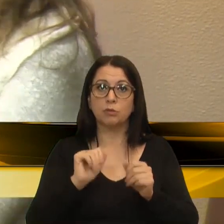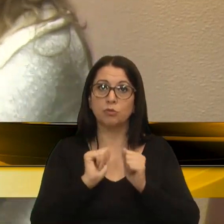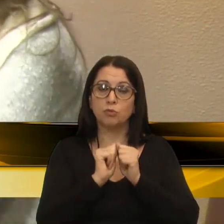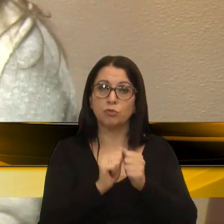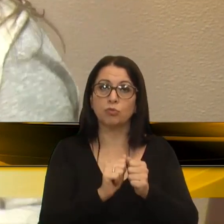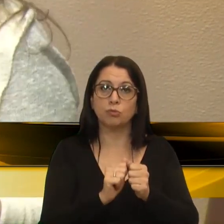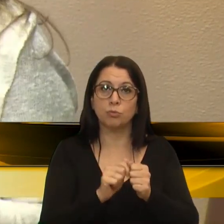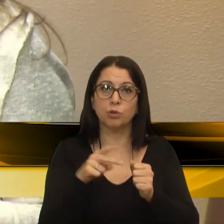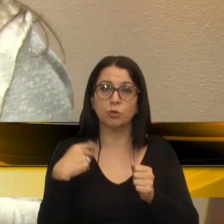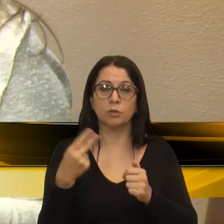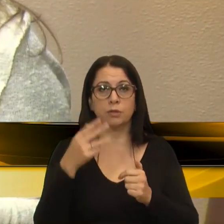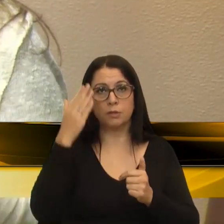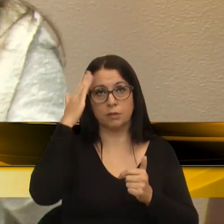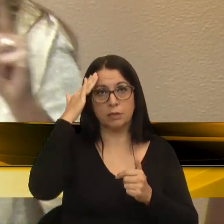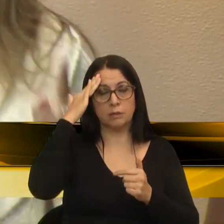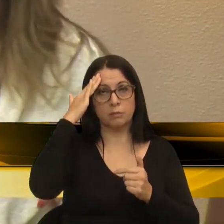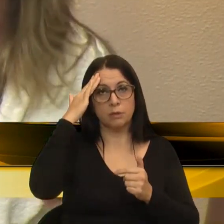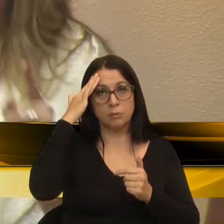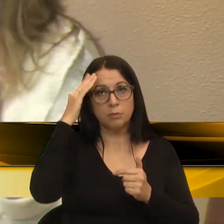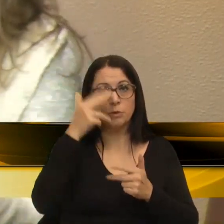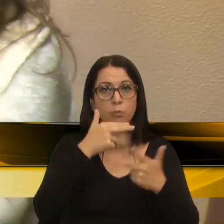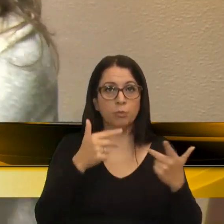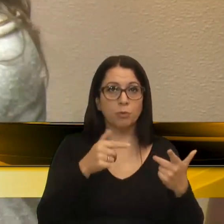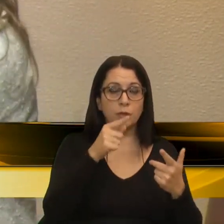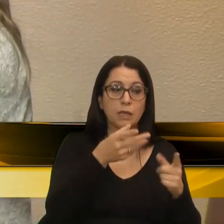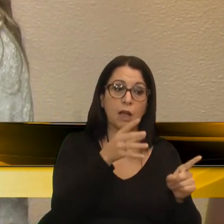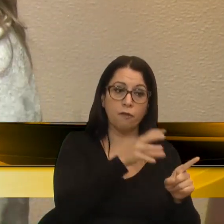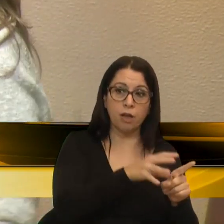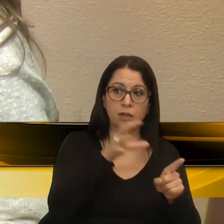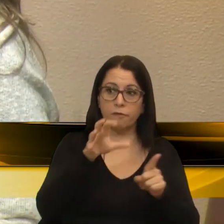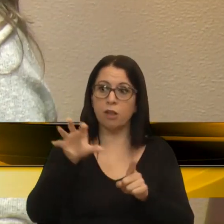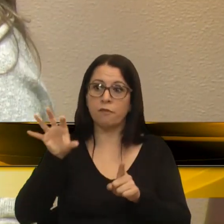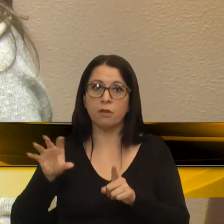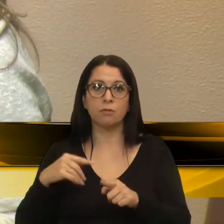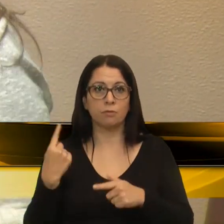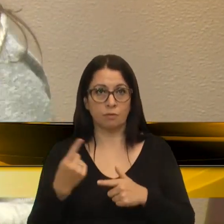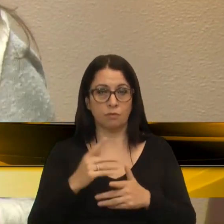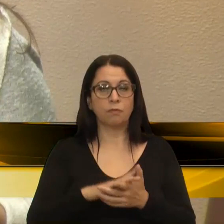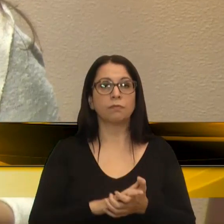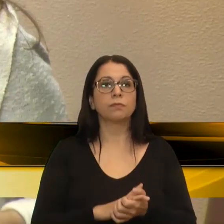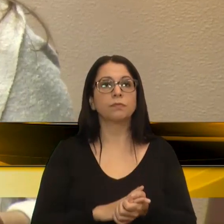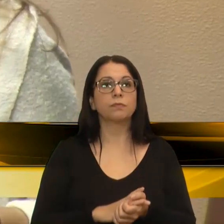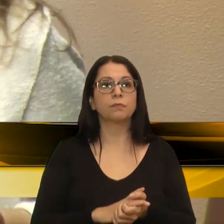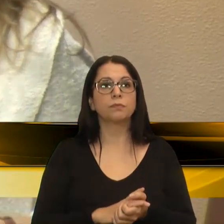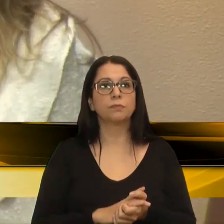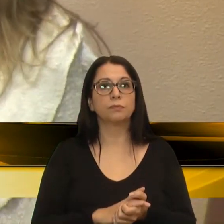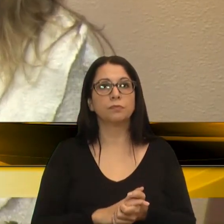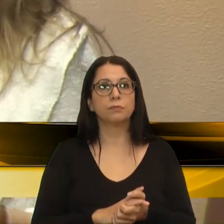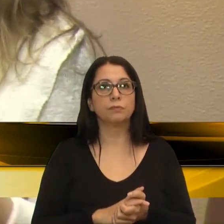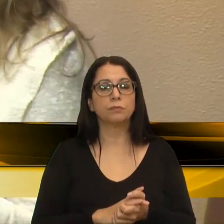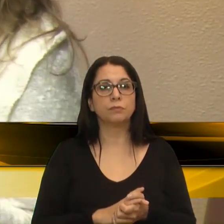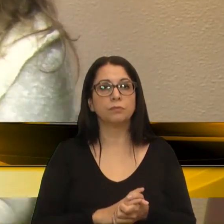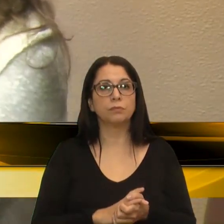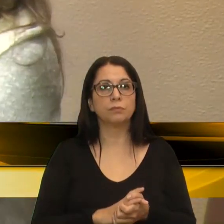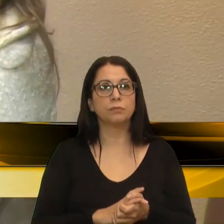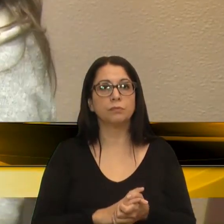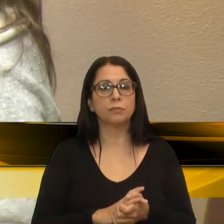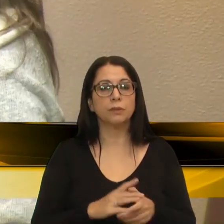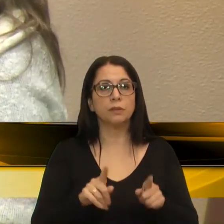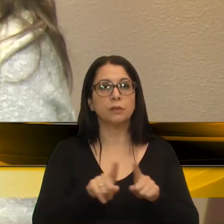conjunta, porque nós sabemos que uma coisa afeta a outra, né? Por sua vez,